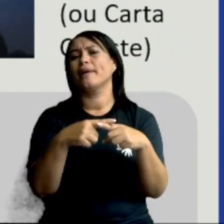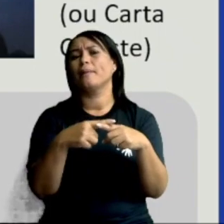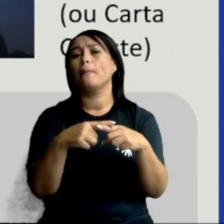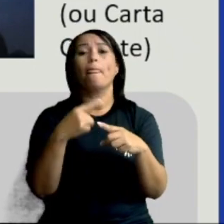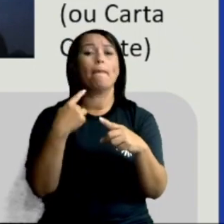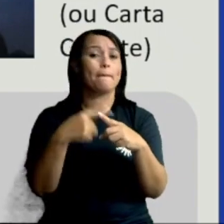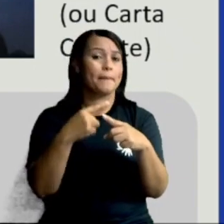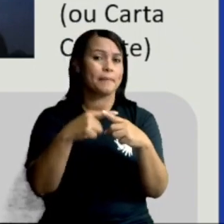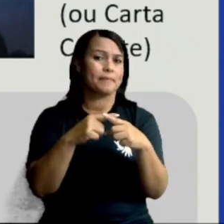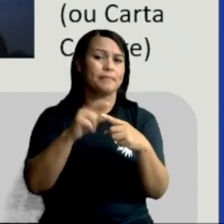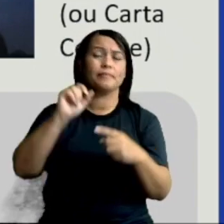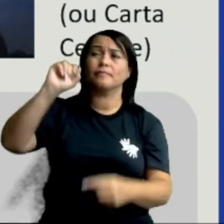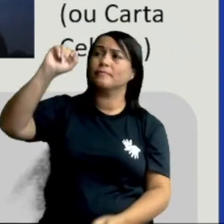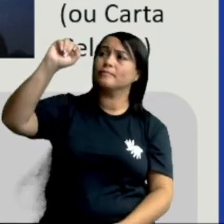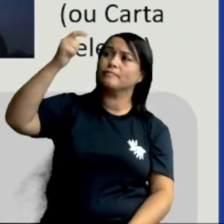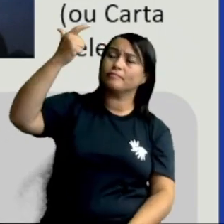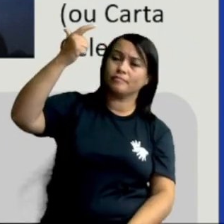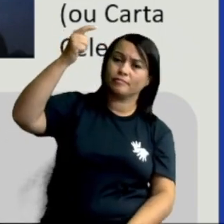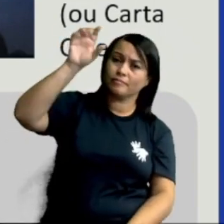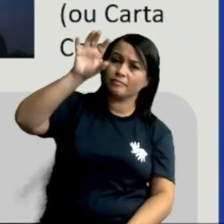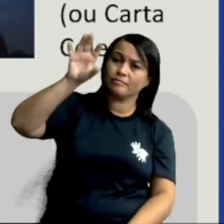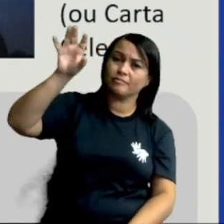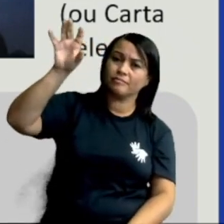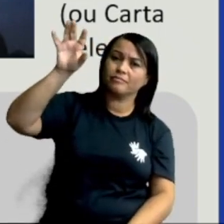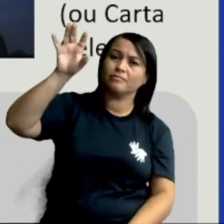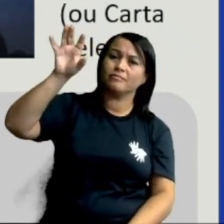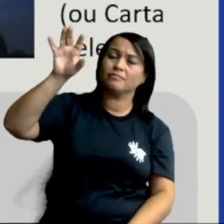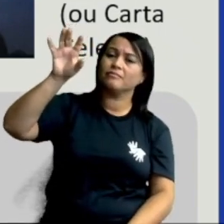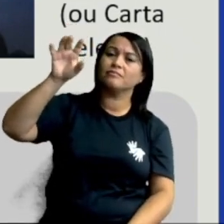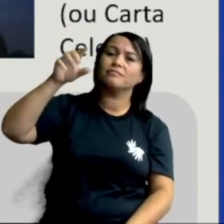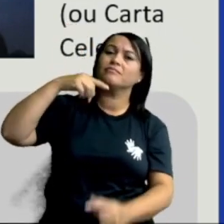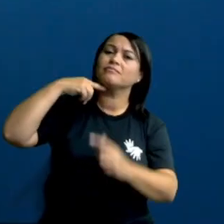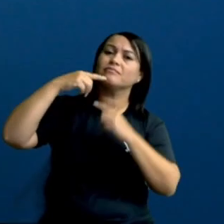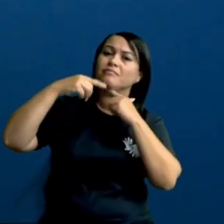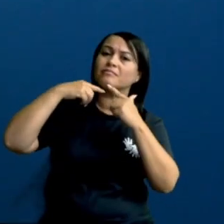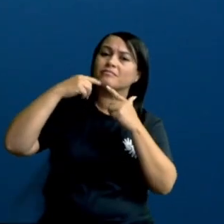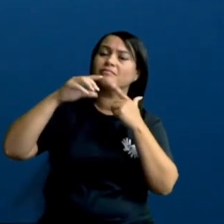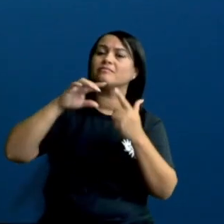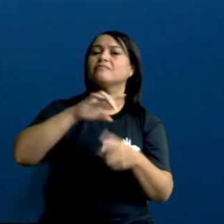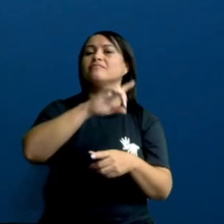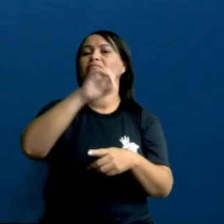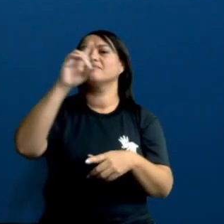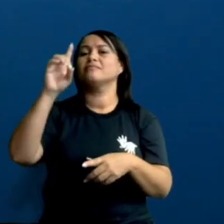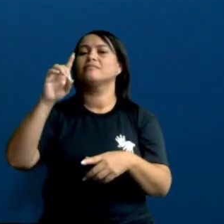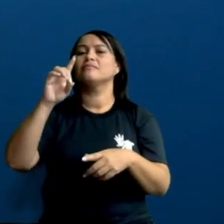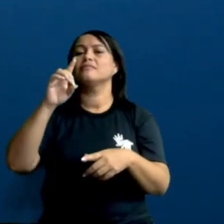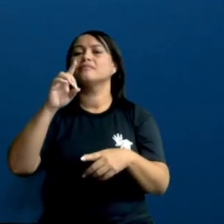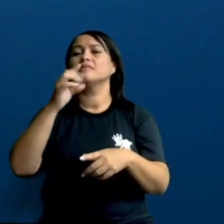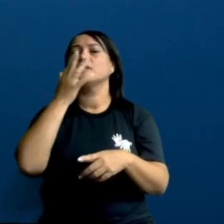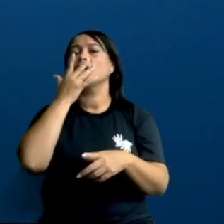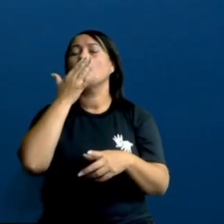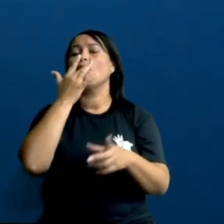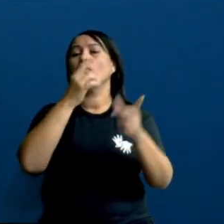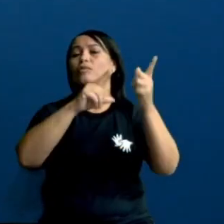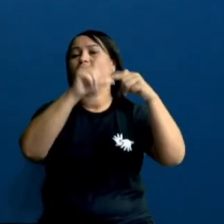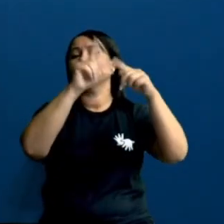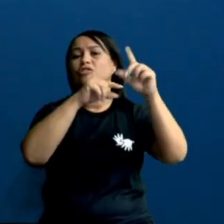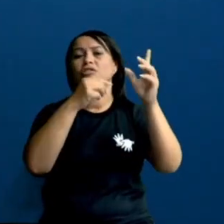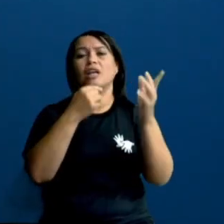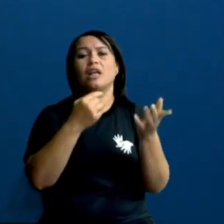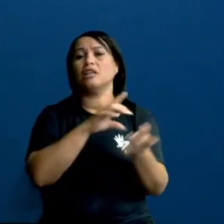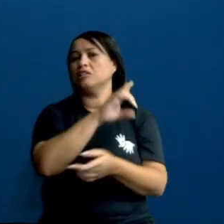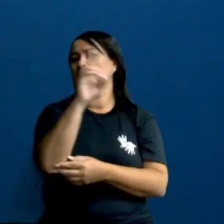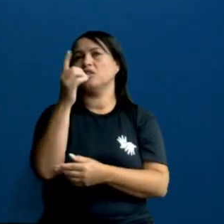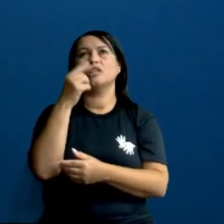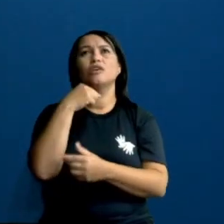Porque o Sol, ele ofusca o brilho das estrelas durante o dia, certo? Então não é possível ver as constelações